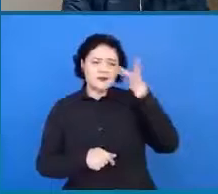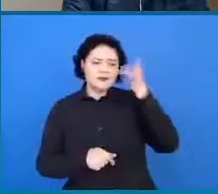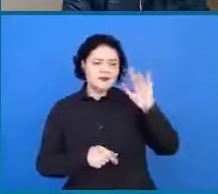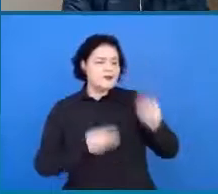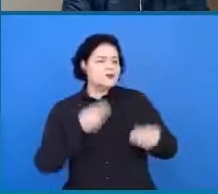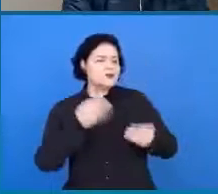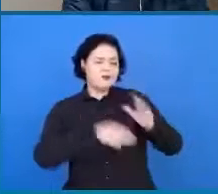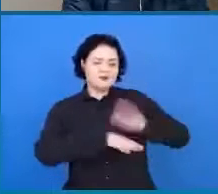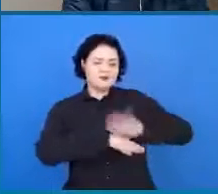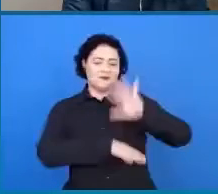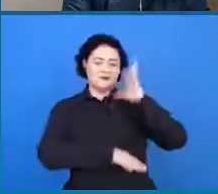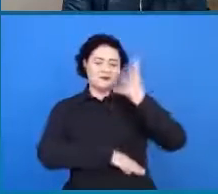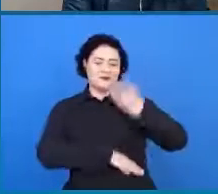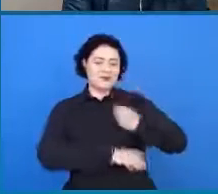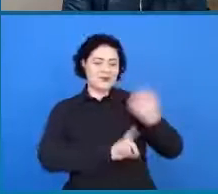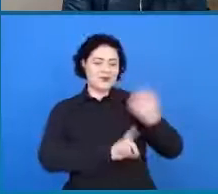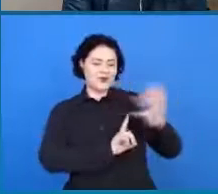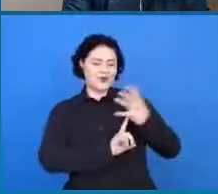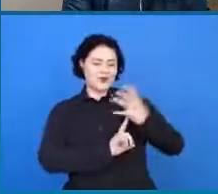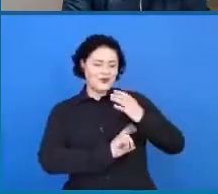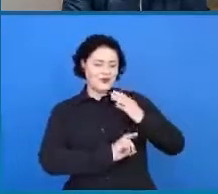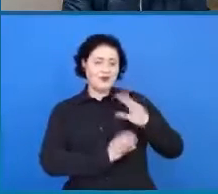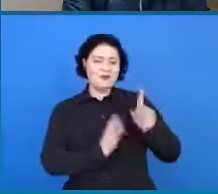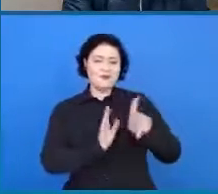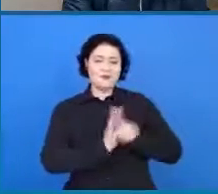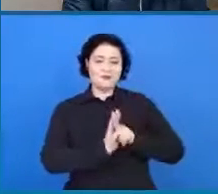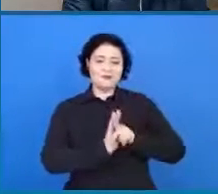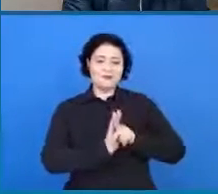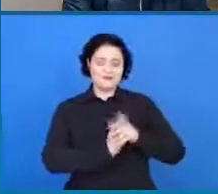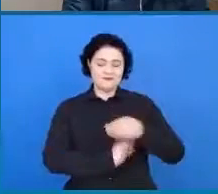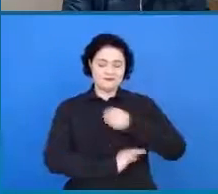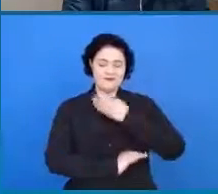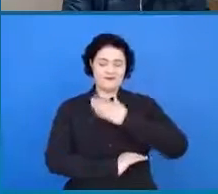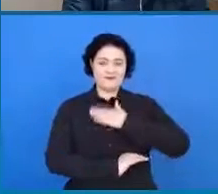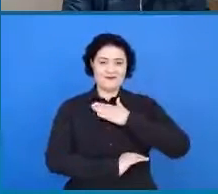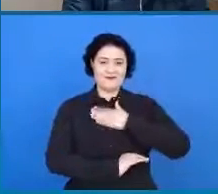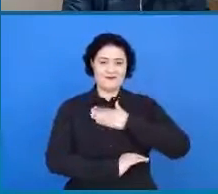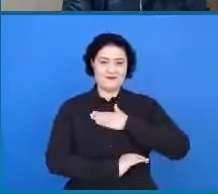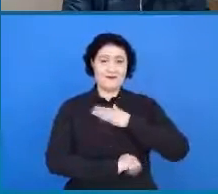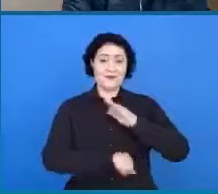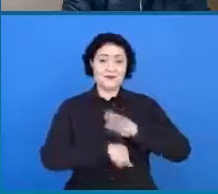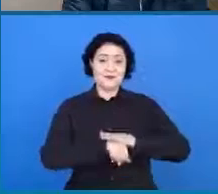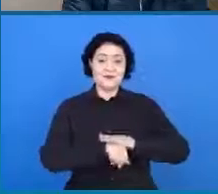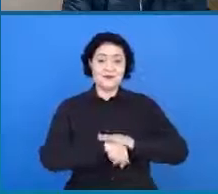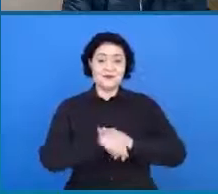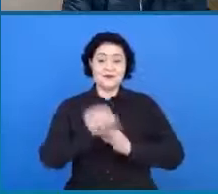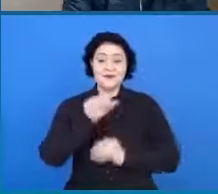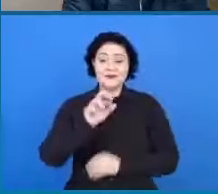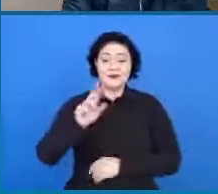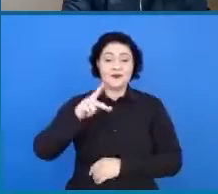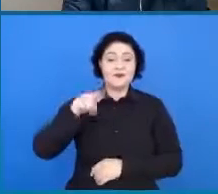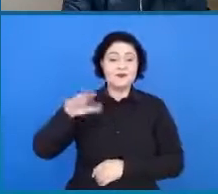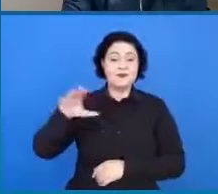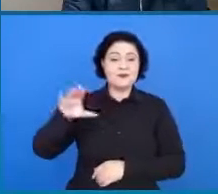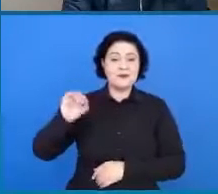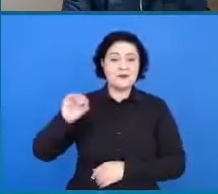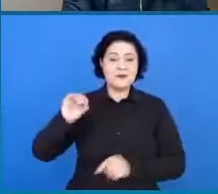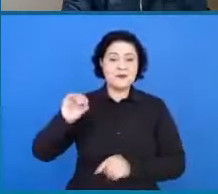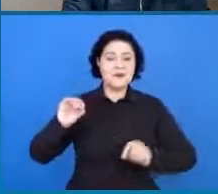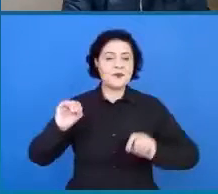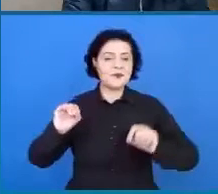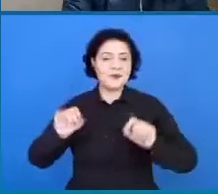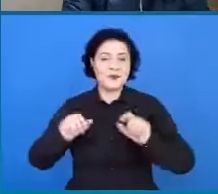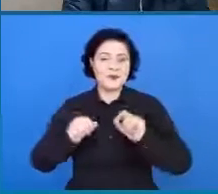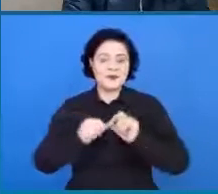espírita tem influência direta na existência dela e ela me chamava seu Paulo é muita